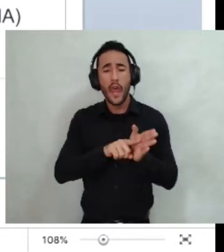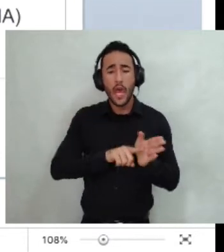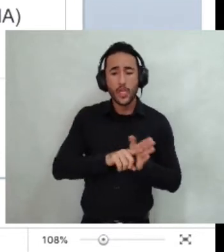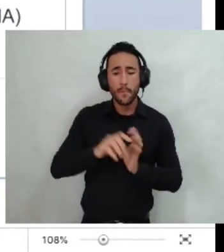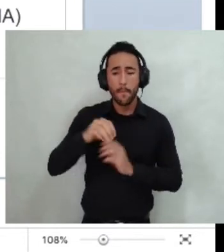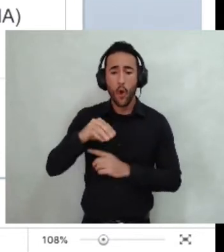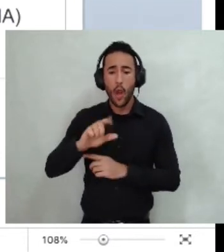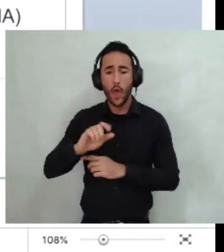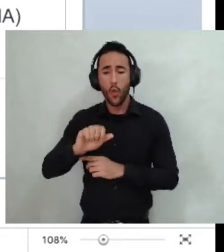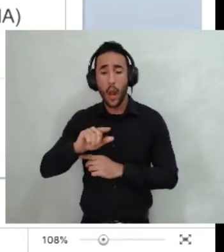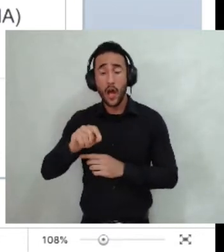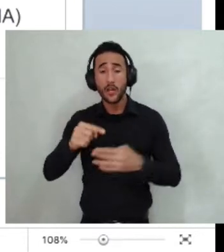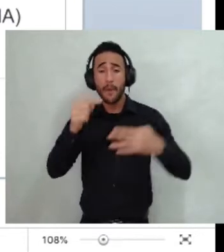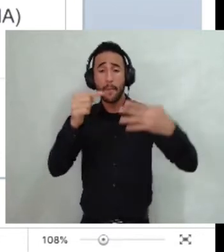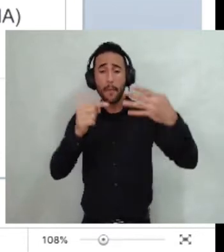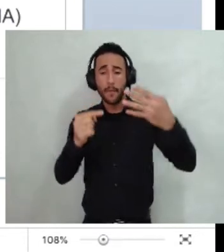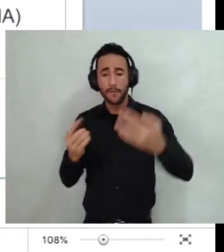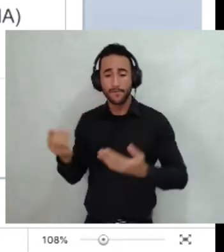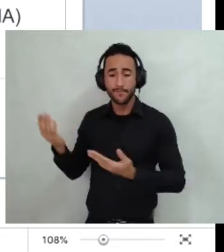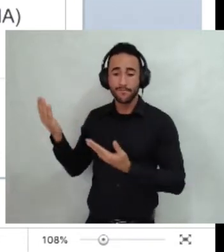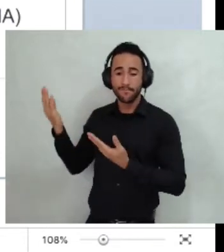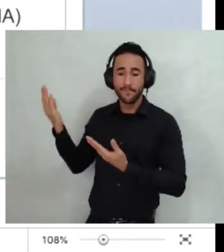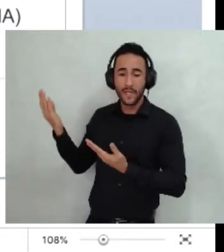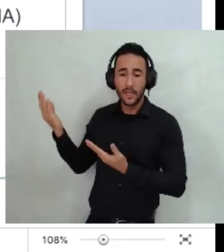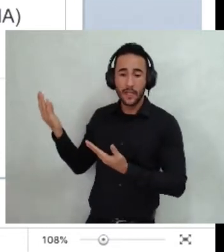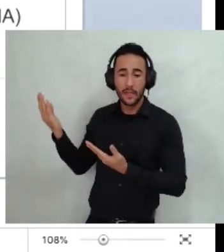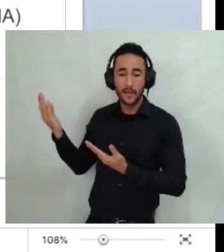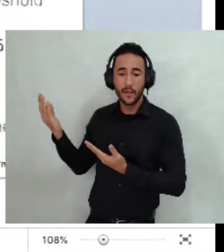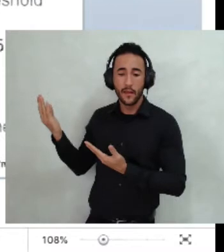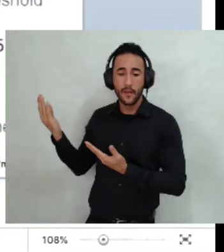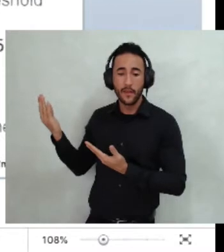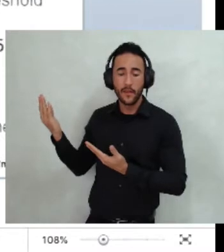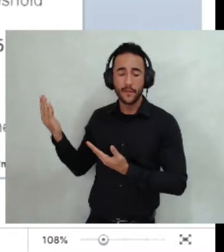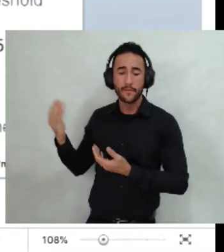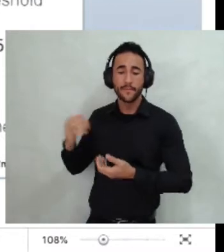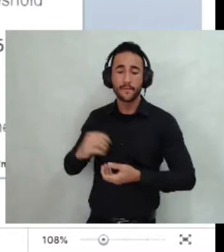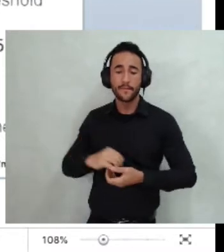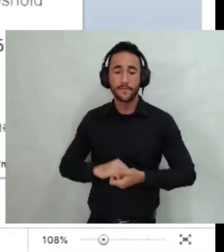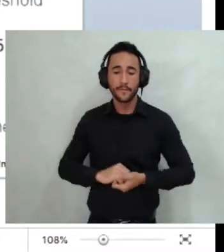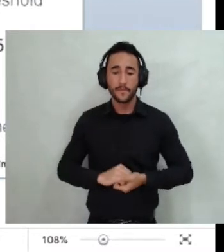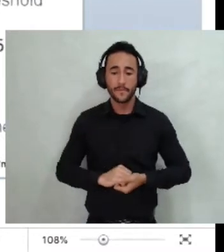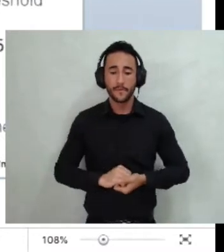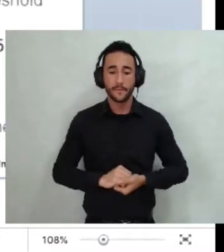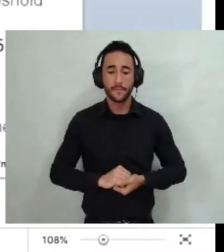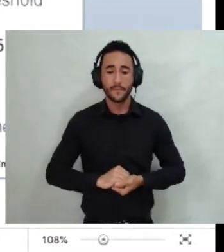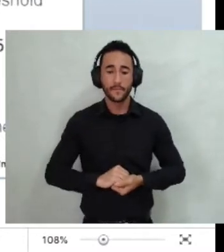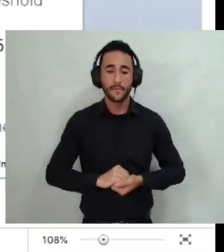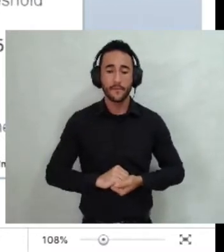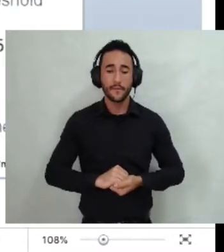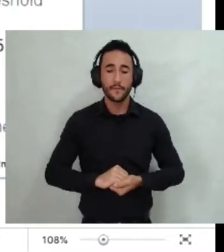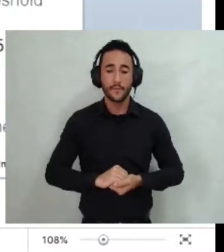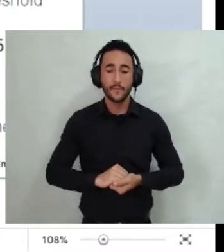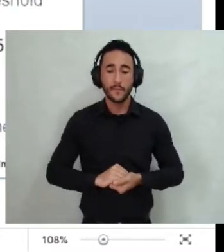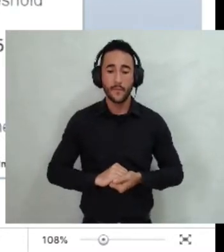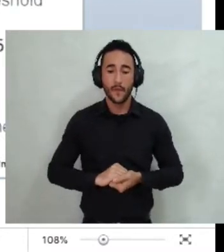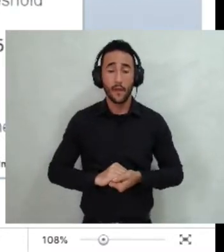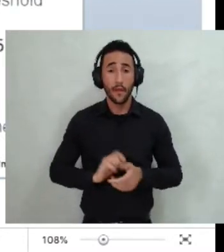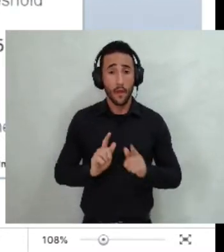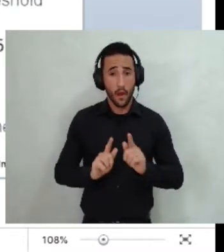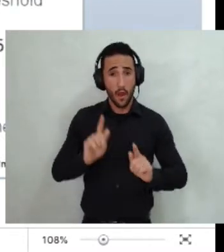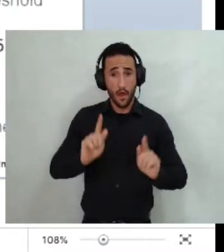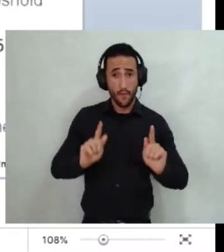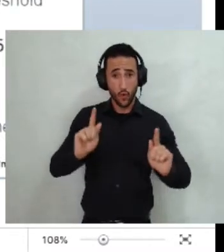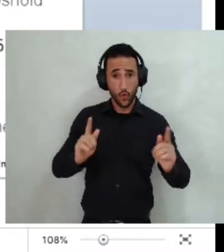tá? E esse seria o teste rápido que eu comentei. Bom, então, nesse slide, vocês estão